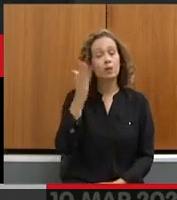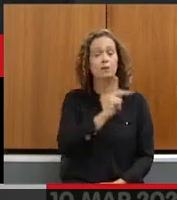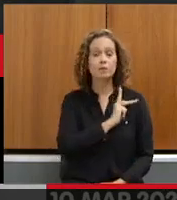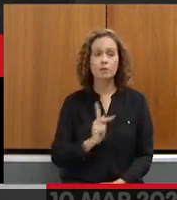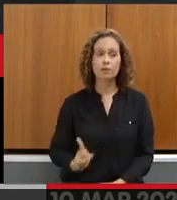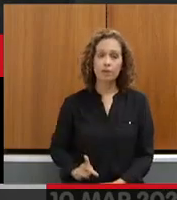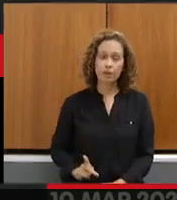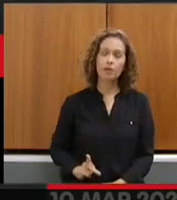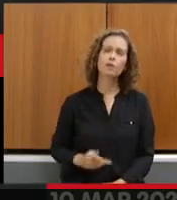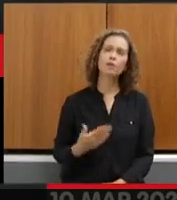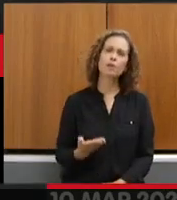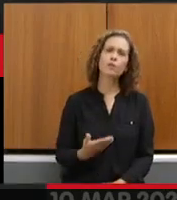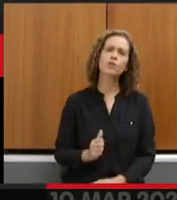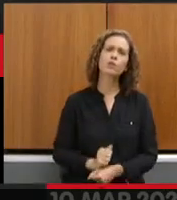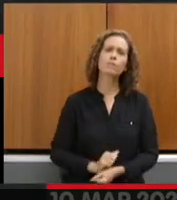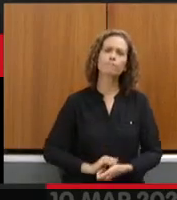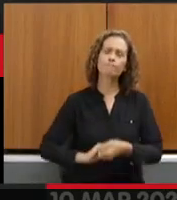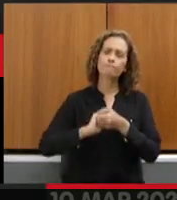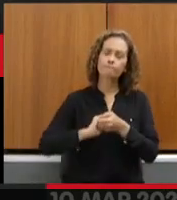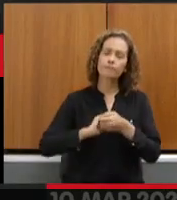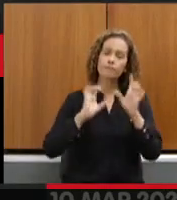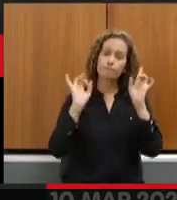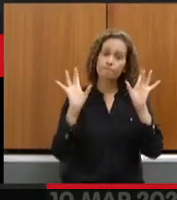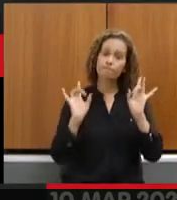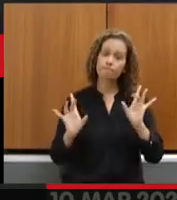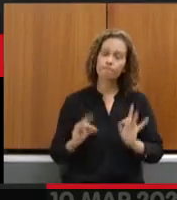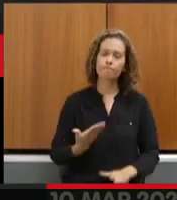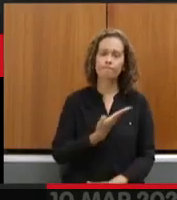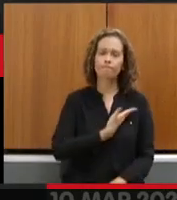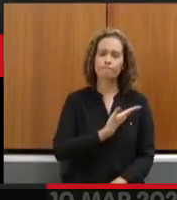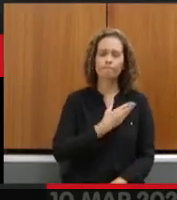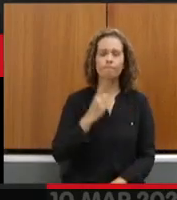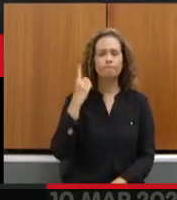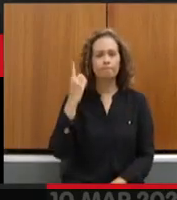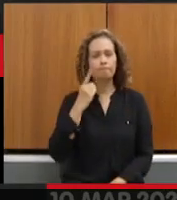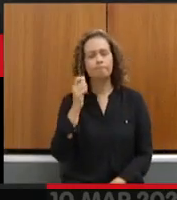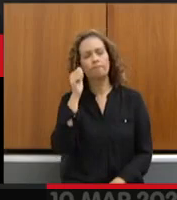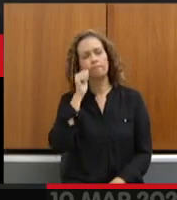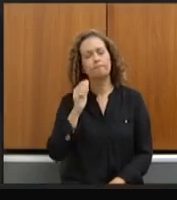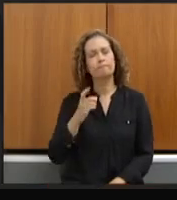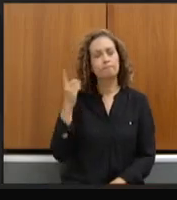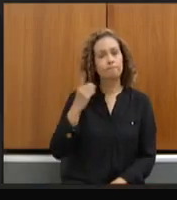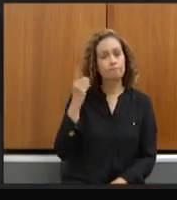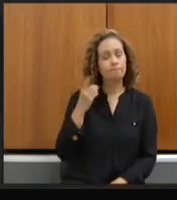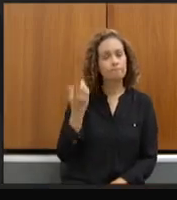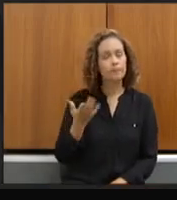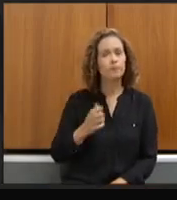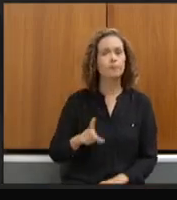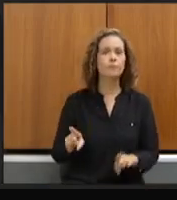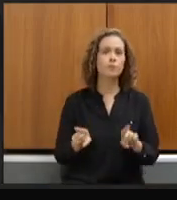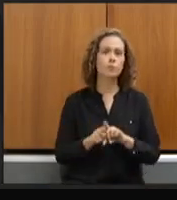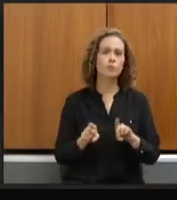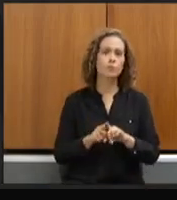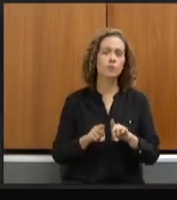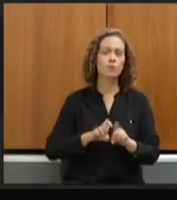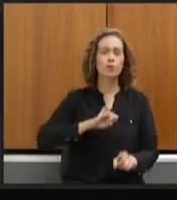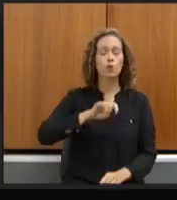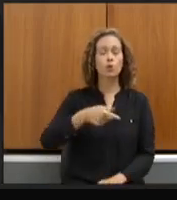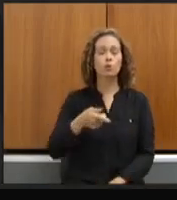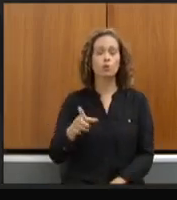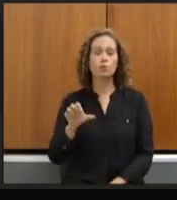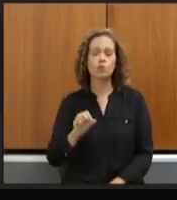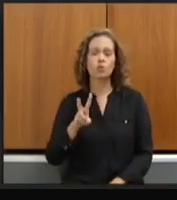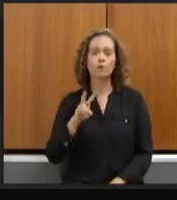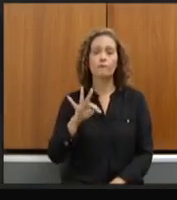presente Agostinho eu queria saudade modo especial os meus companheiros deputados e deputadas é um companheiro é João Vitor Xavier que